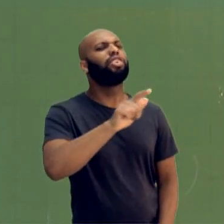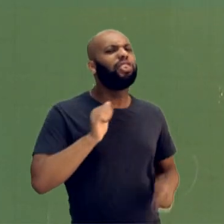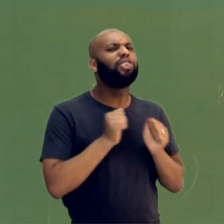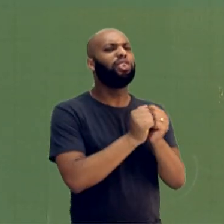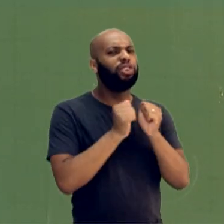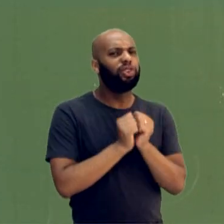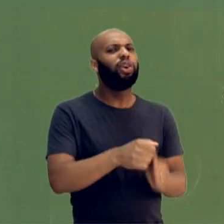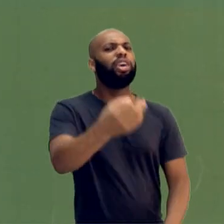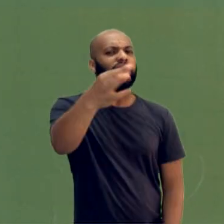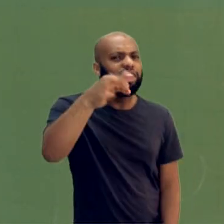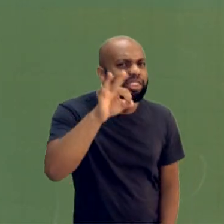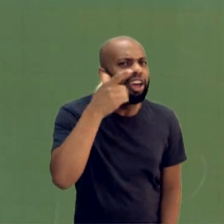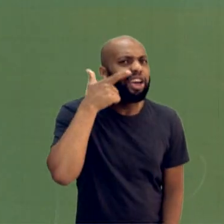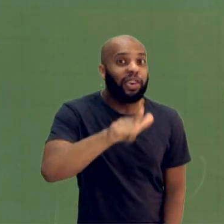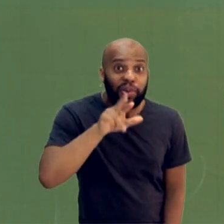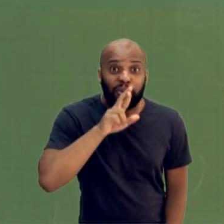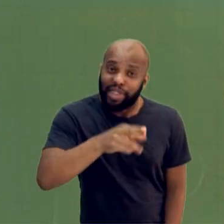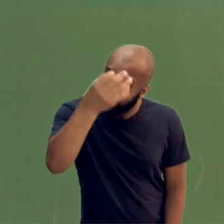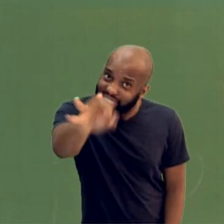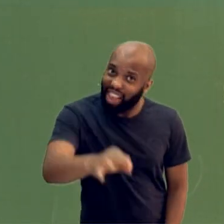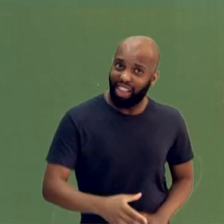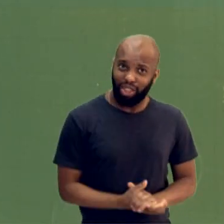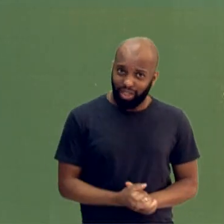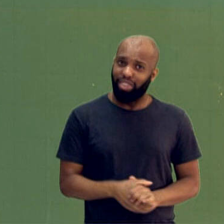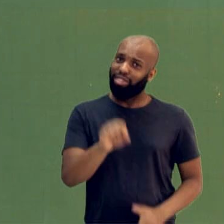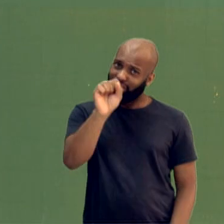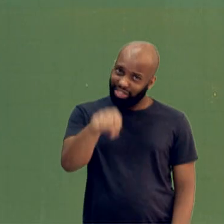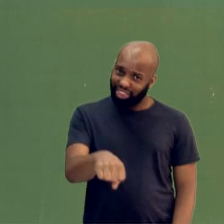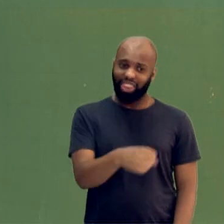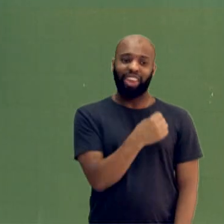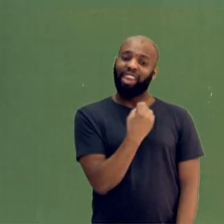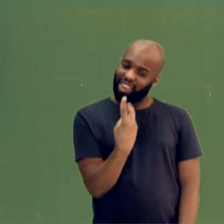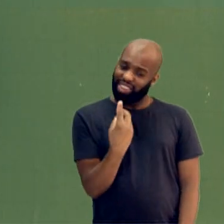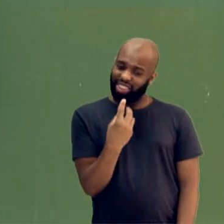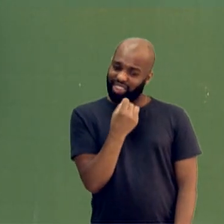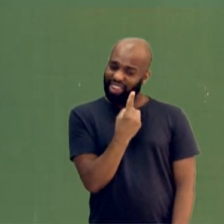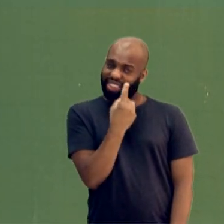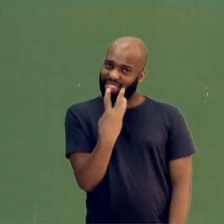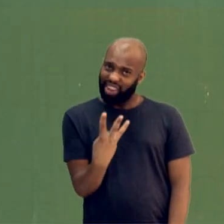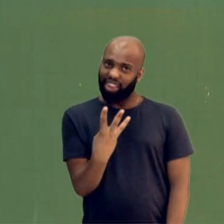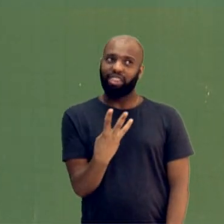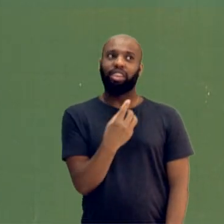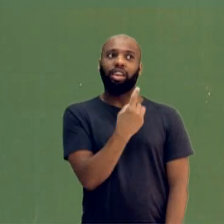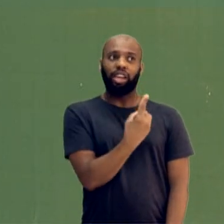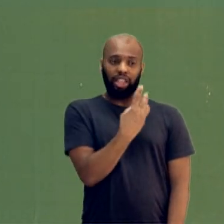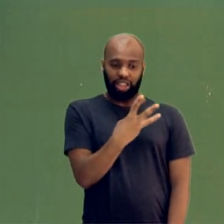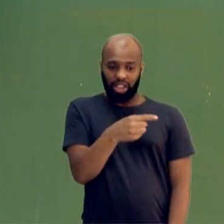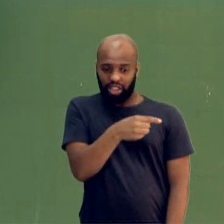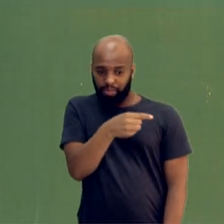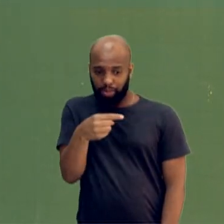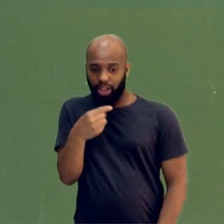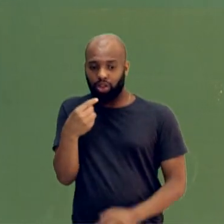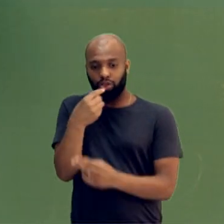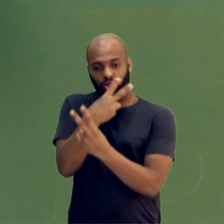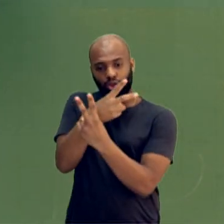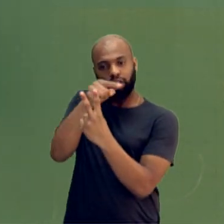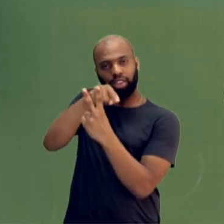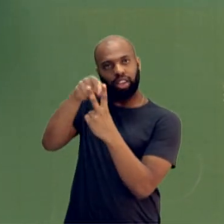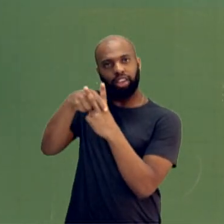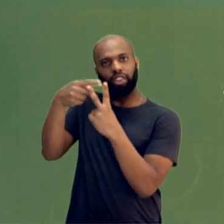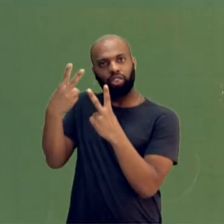ligado, você que está ligada. 13. 13 menos 2, raiz de 2.